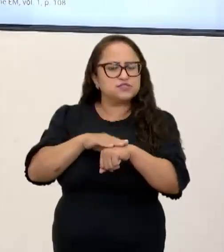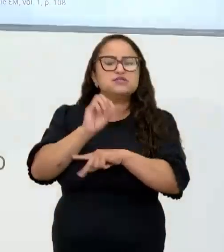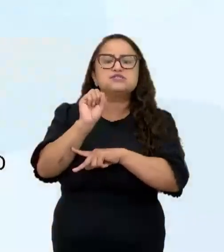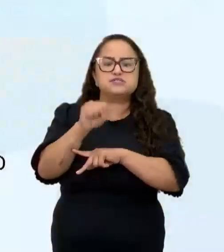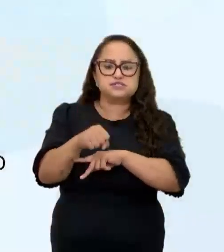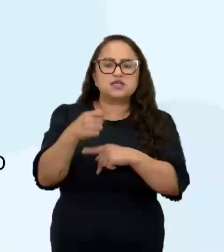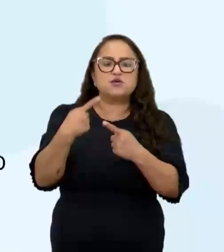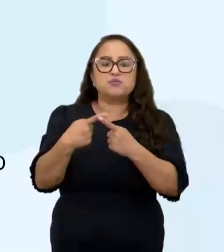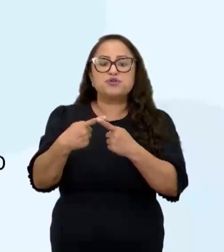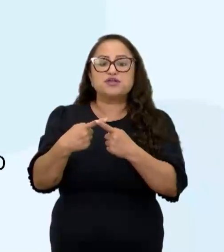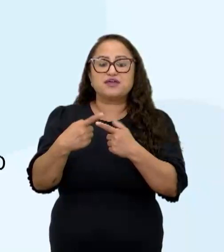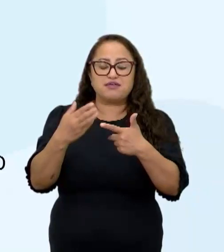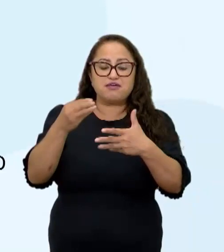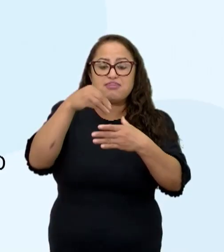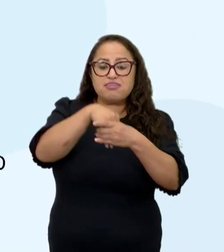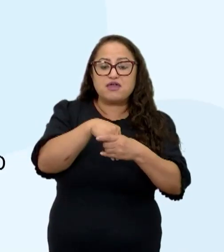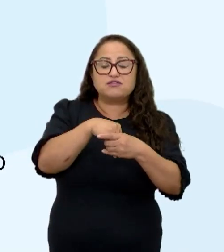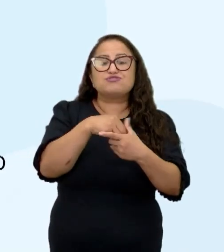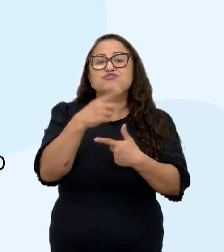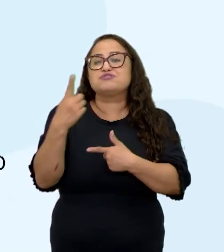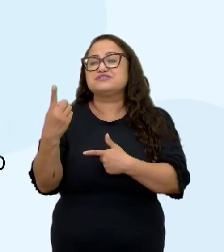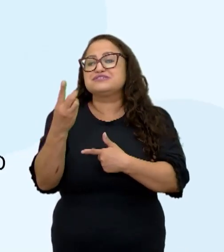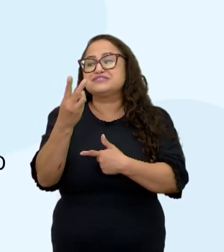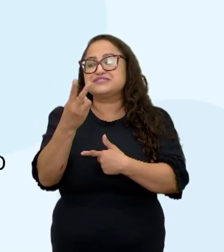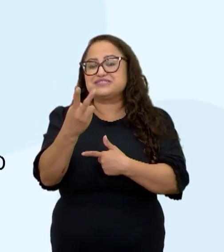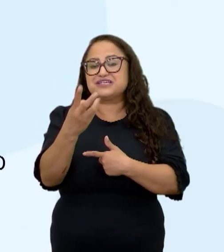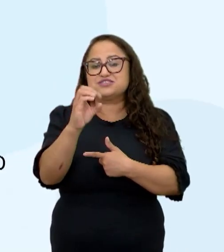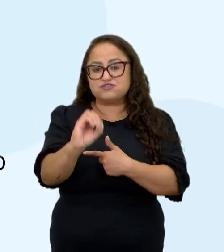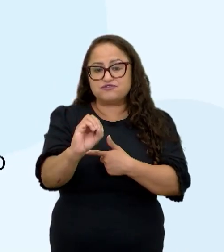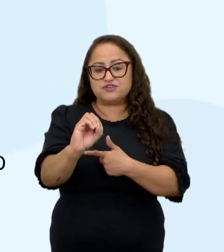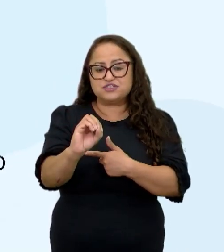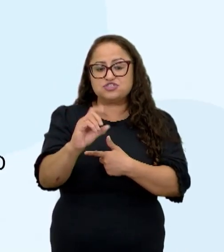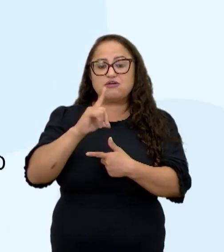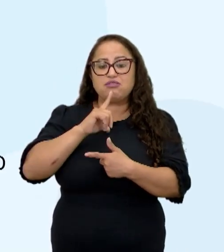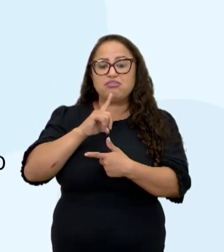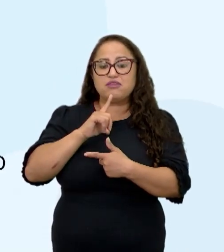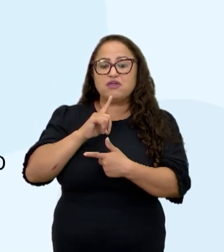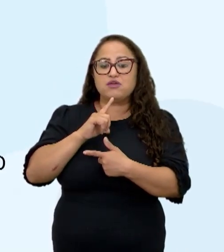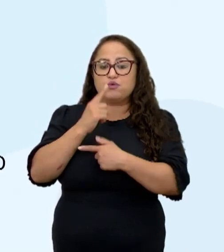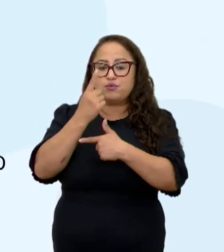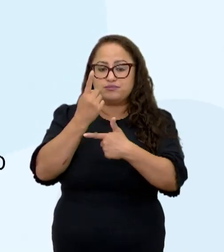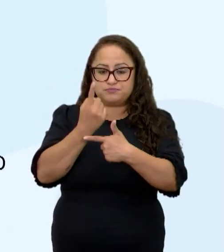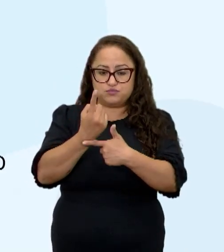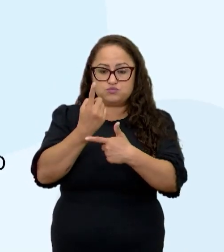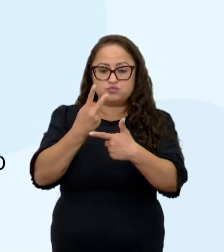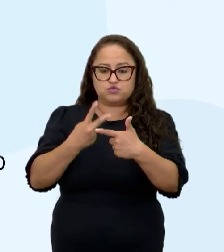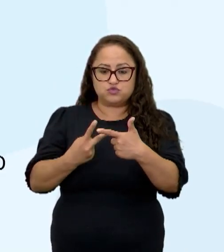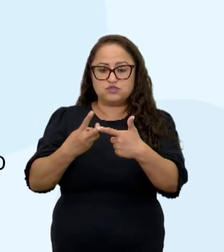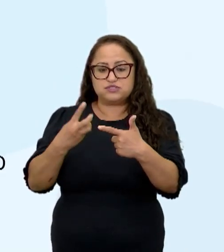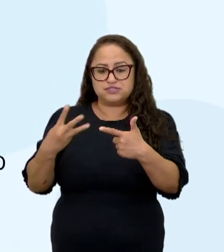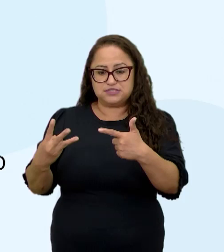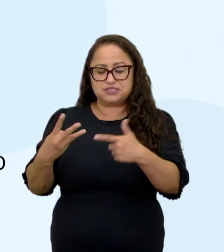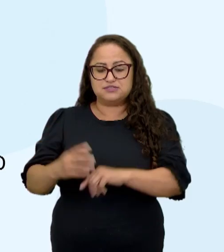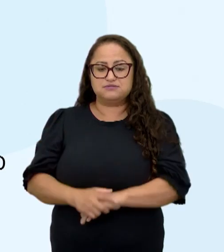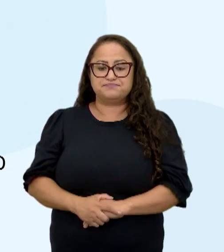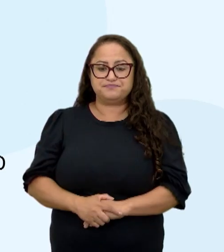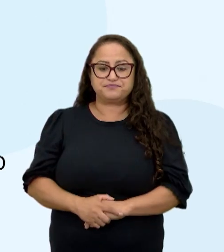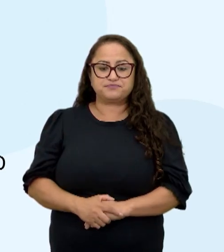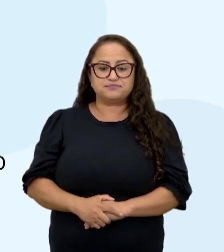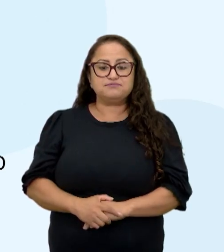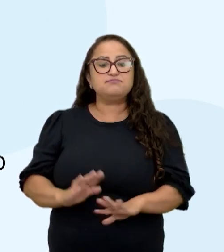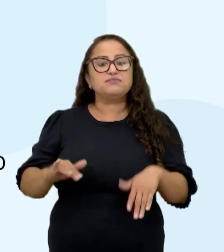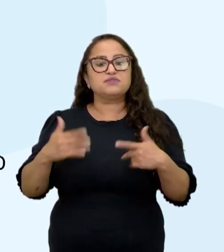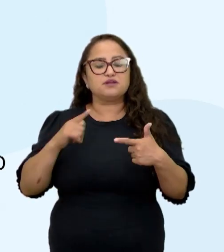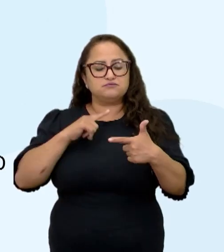Cada ângulo interno do hexágono é 120. A gente tem grudado aqui, ó, 1, 2, 3 hexágonos,